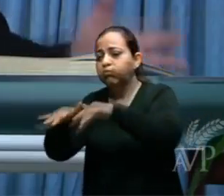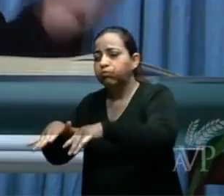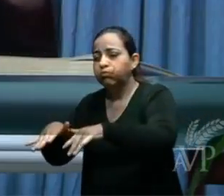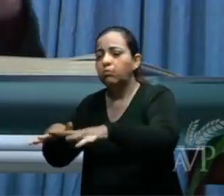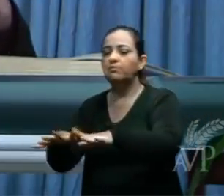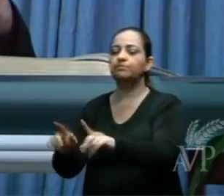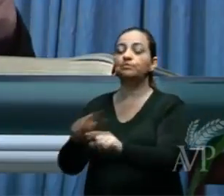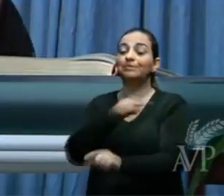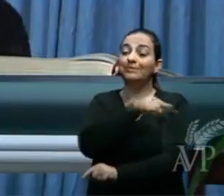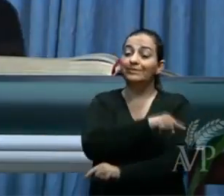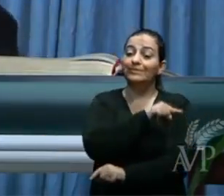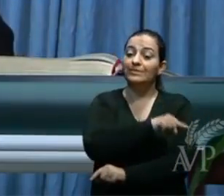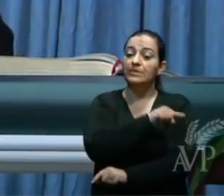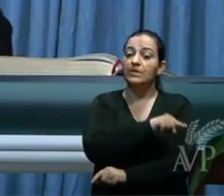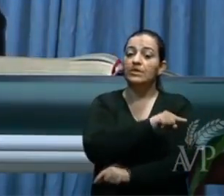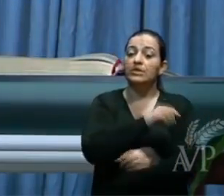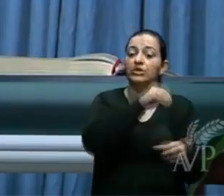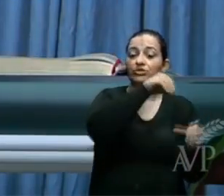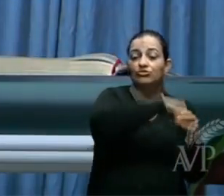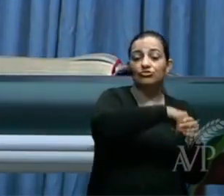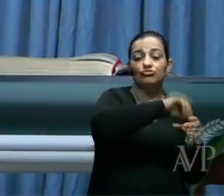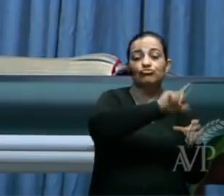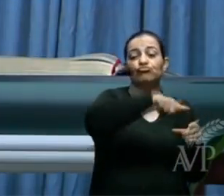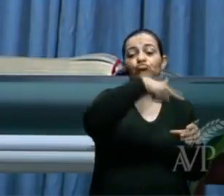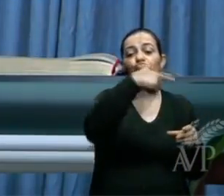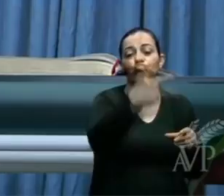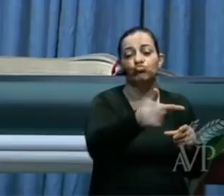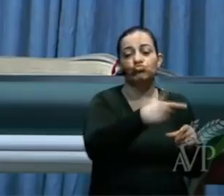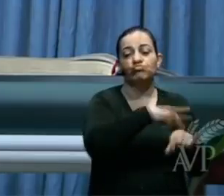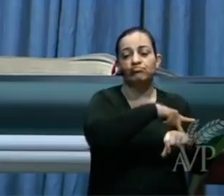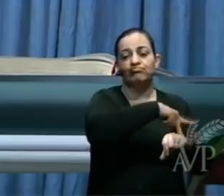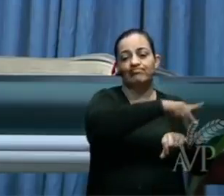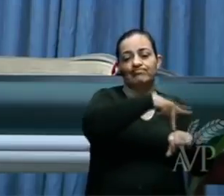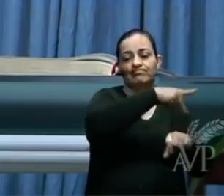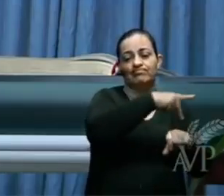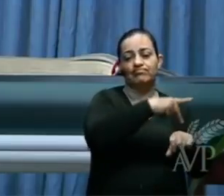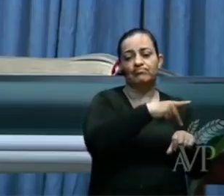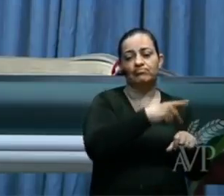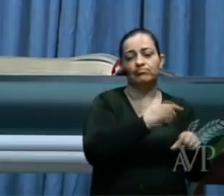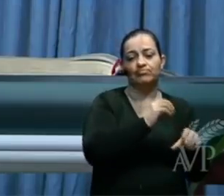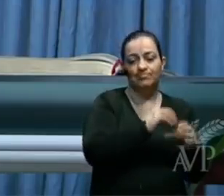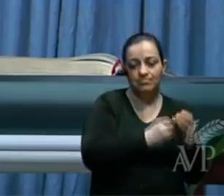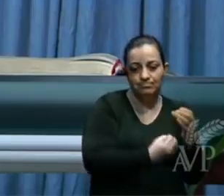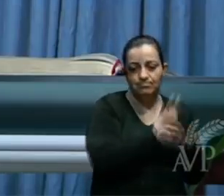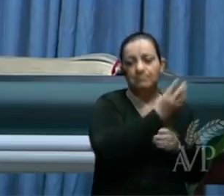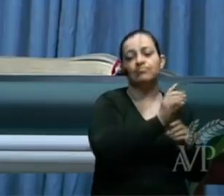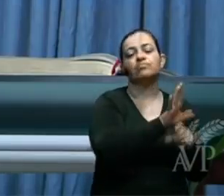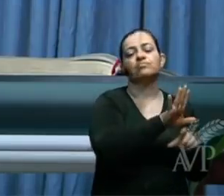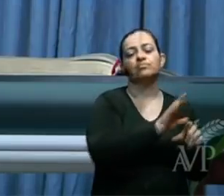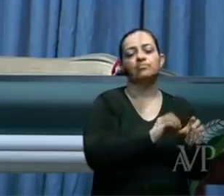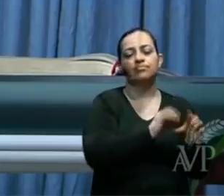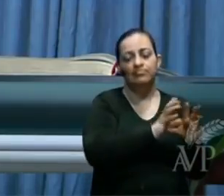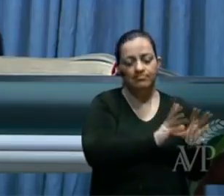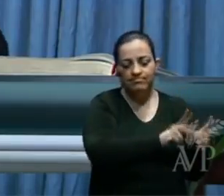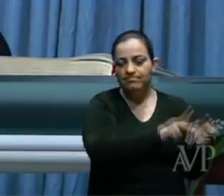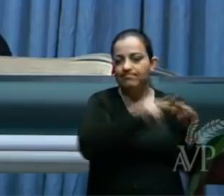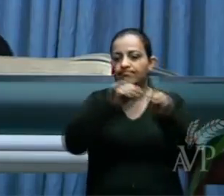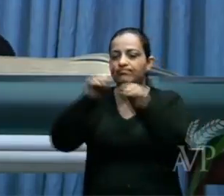uma nação de dentro de outra nação do saiu de dentro do egito